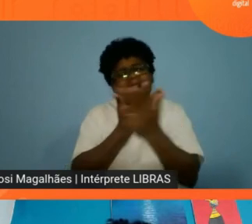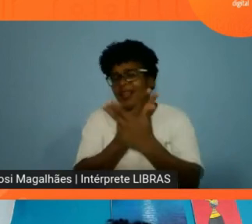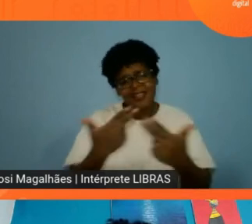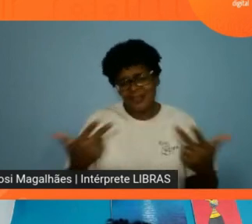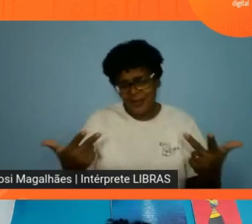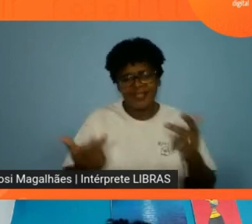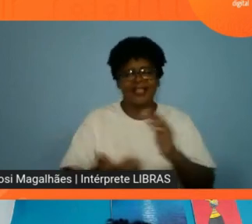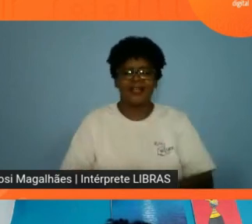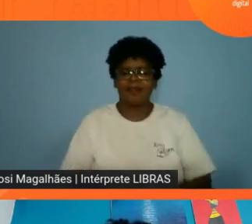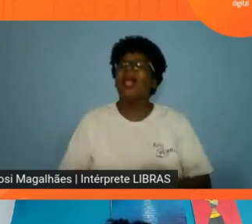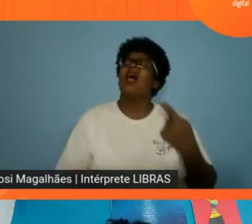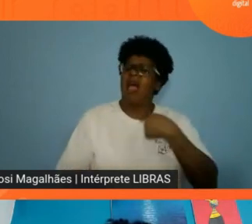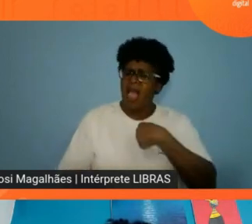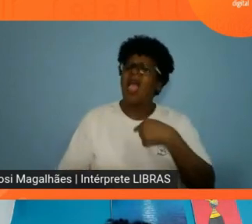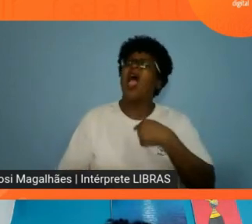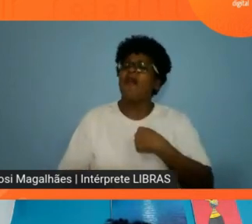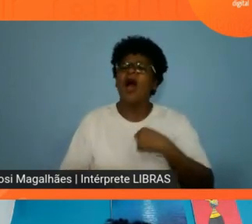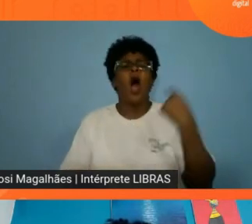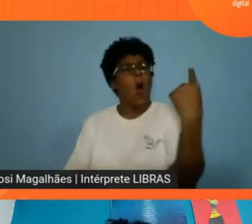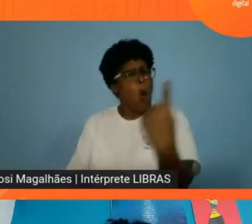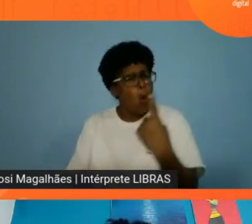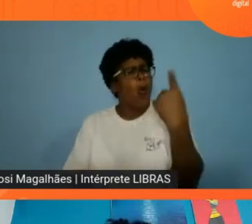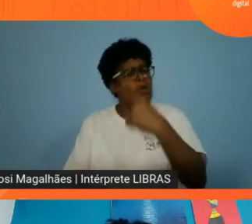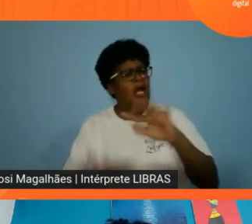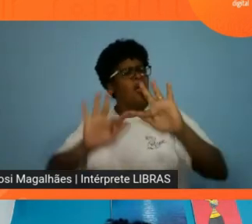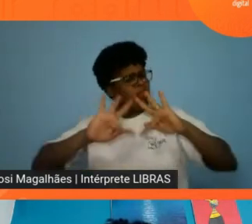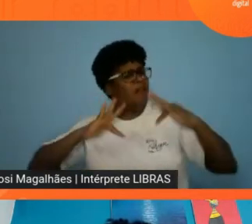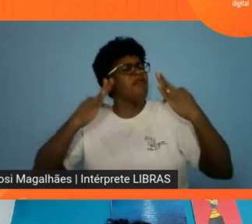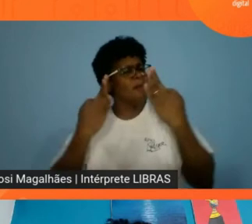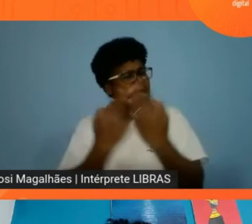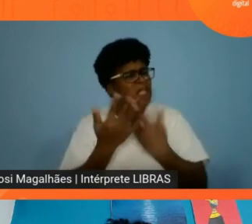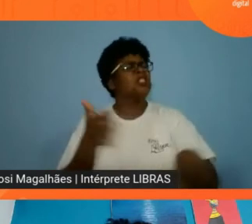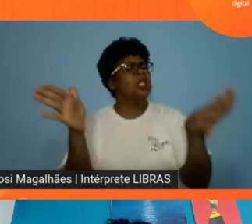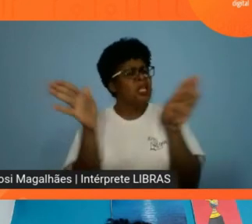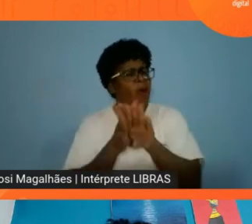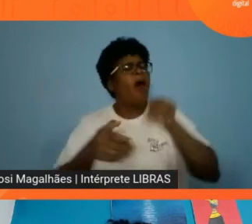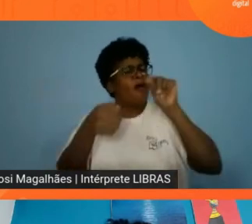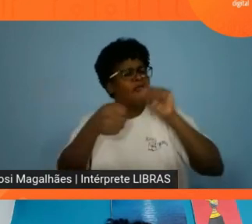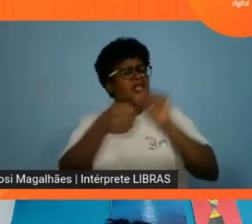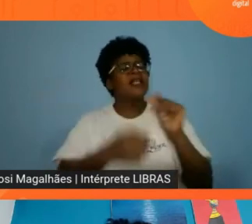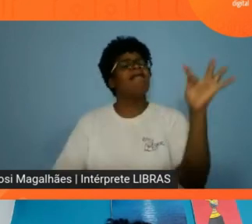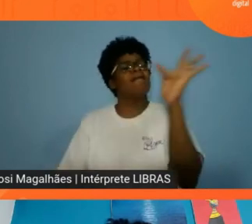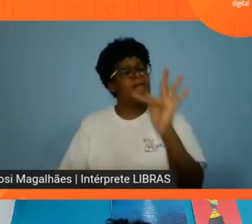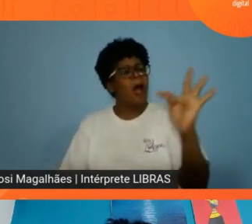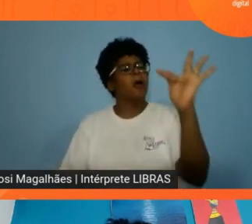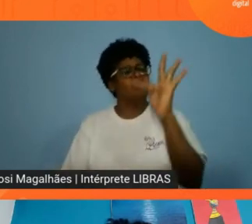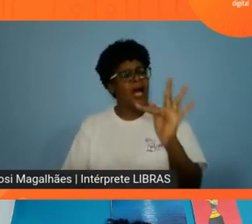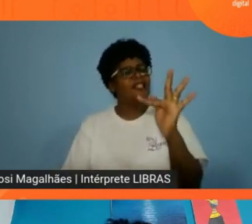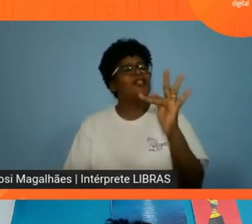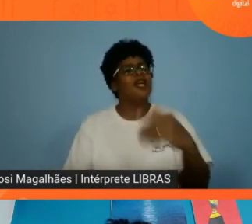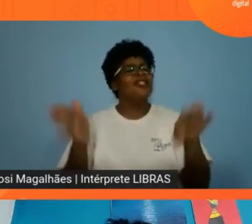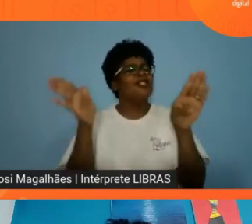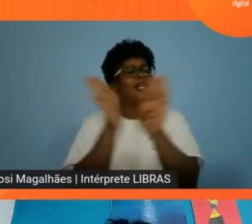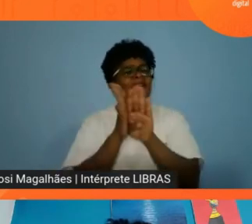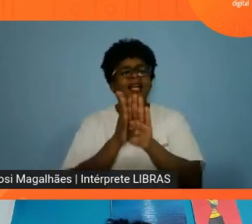Eu fui uma das únicas pessoas da minha família que cheguei até a universidade. E eu cheguei, mas